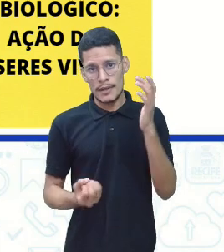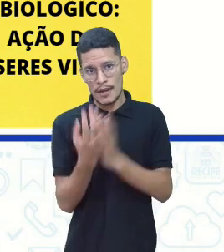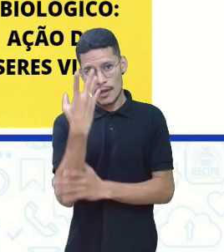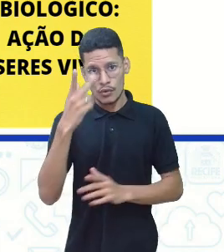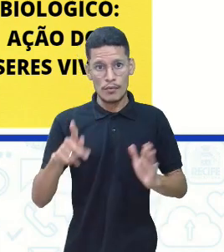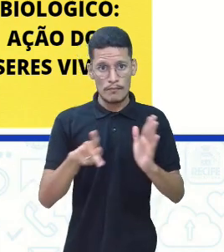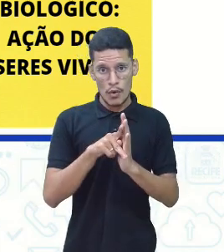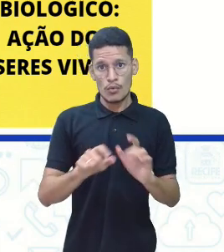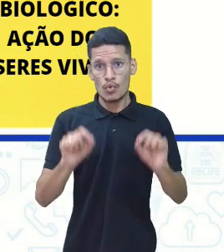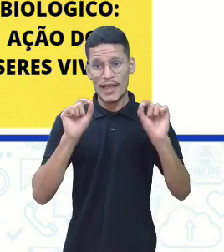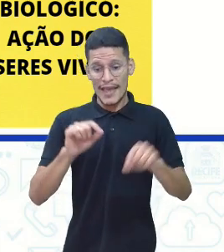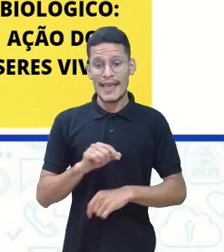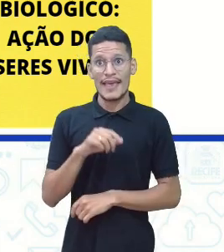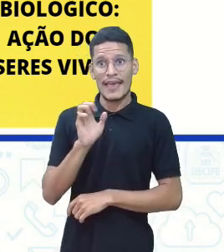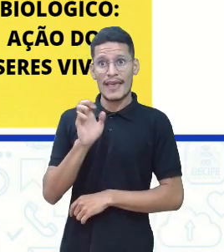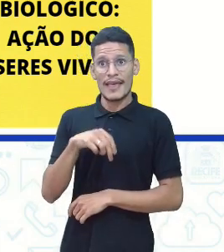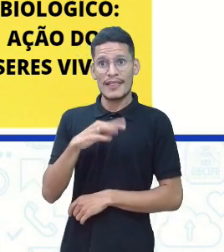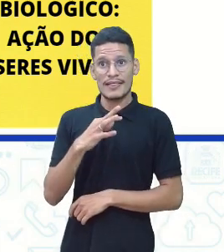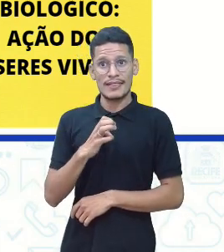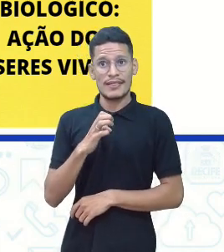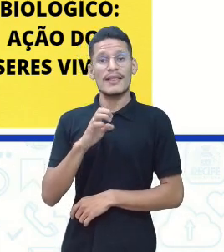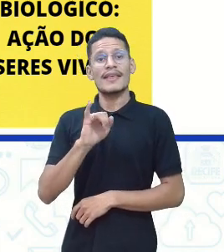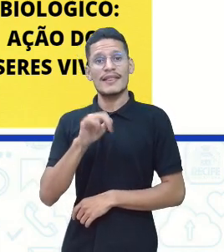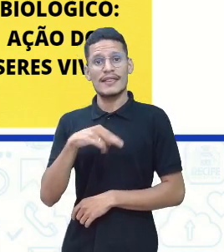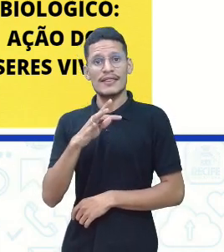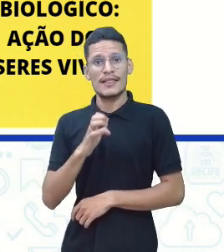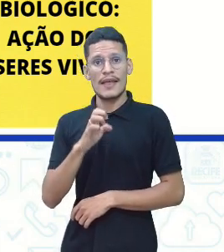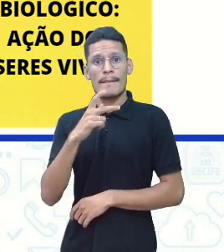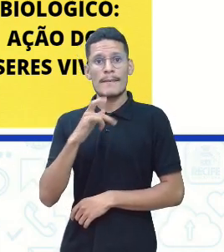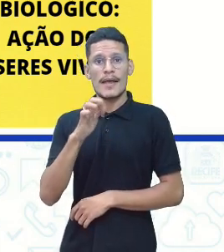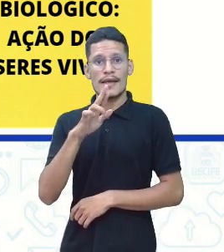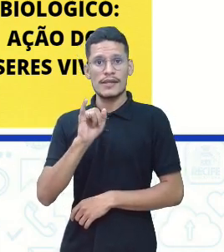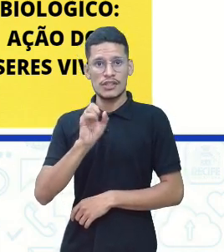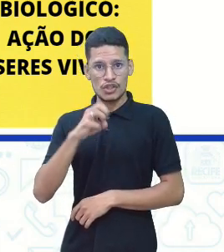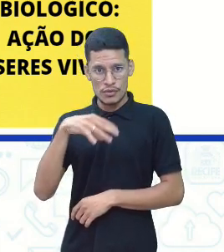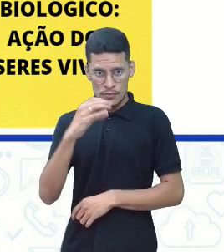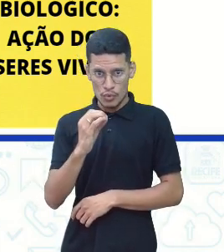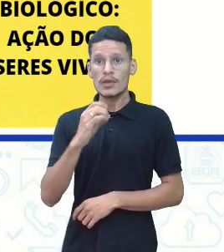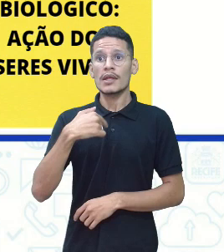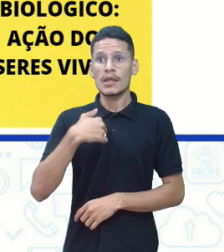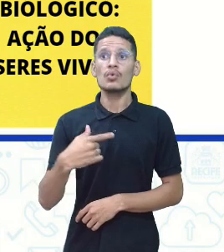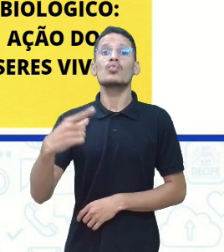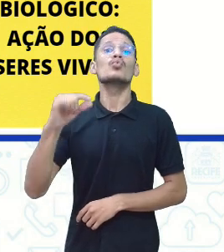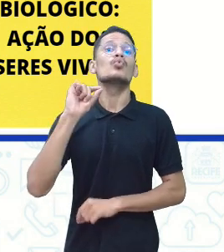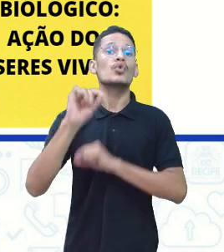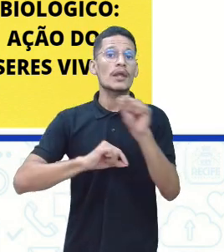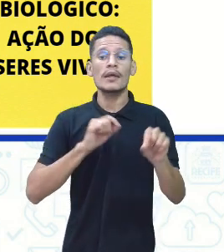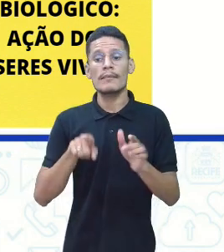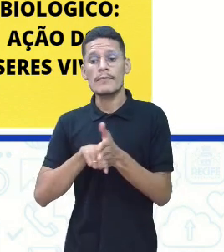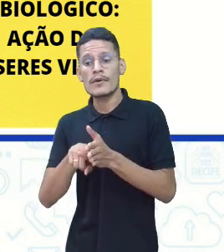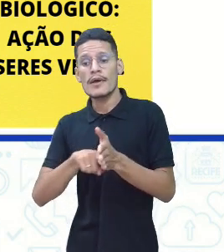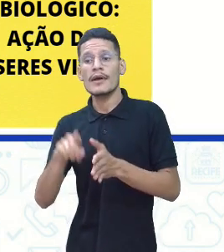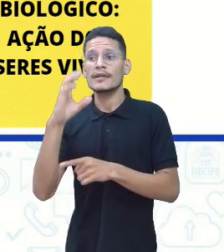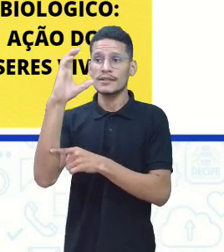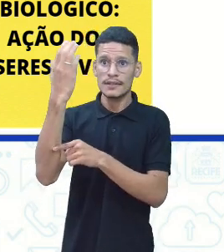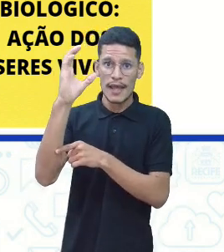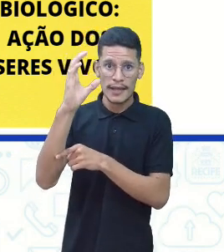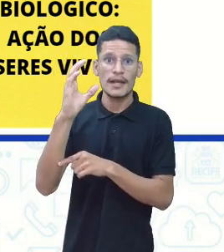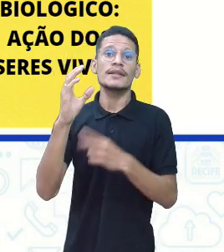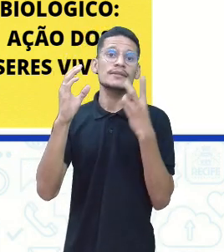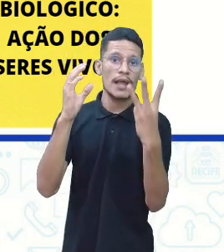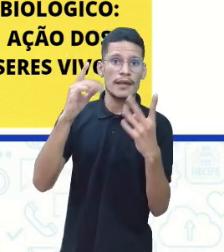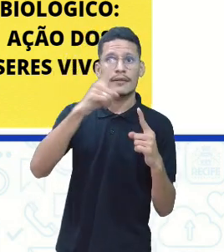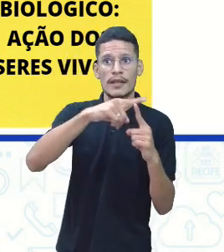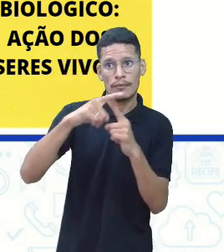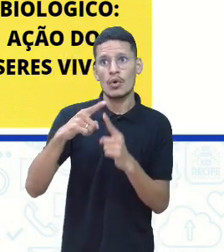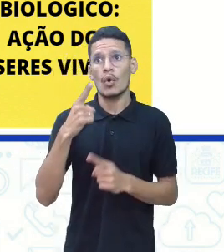processo de intemperismo. E quando eu falo de intemperismo, eu vou buscar as 3 ciências para fundamentar.